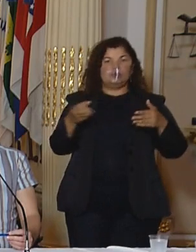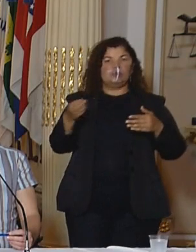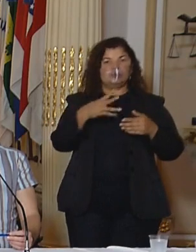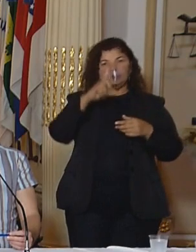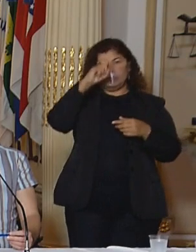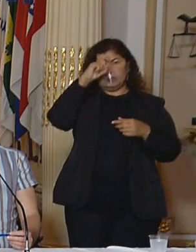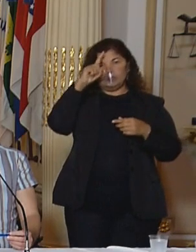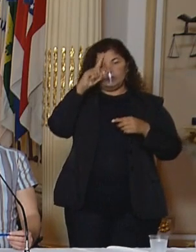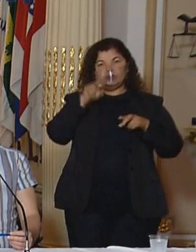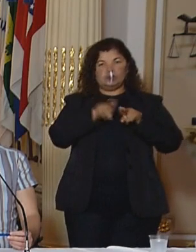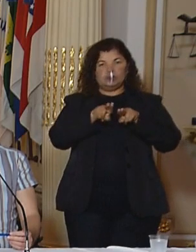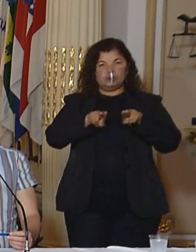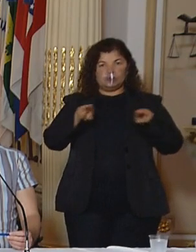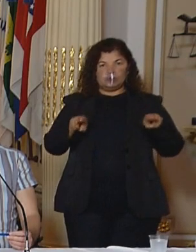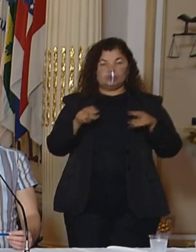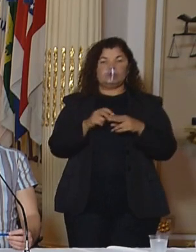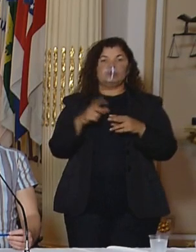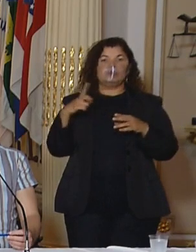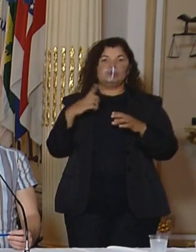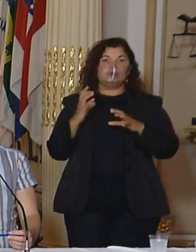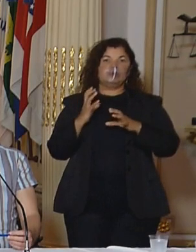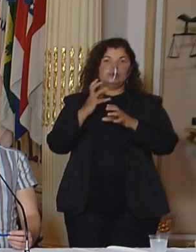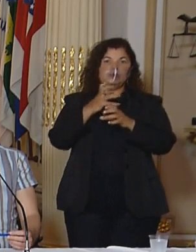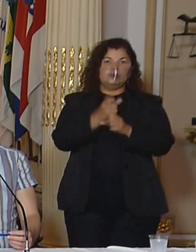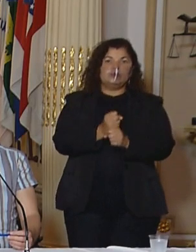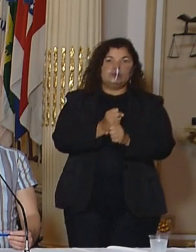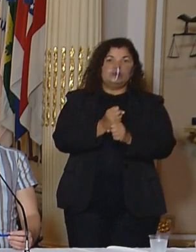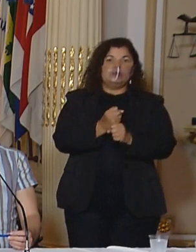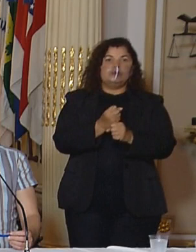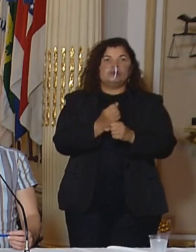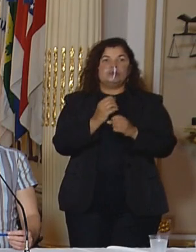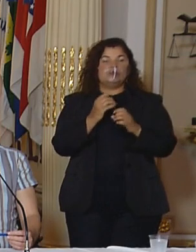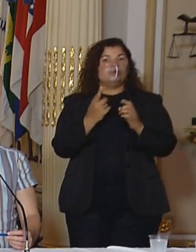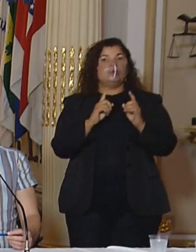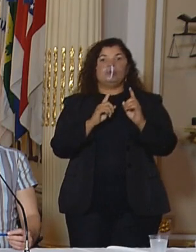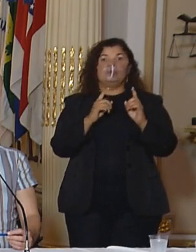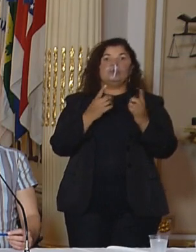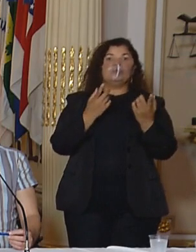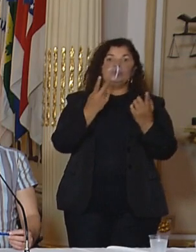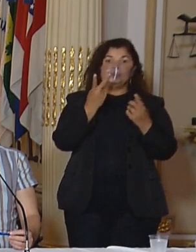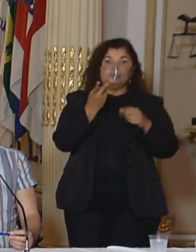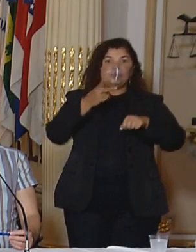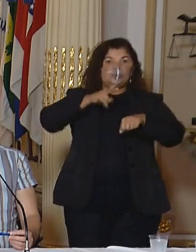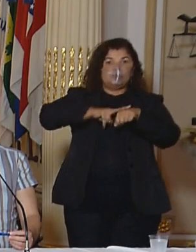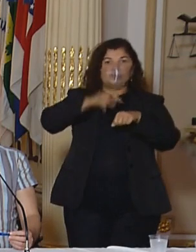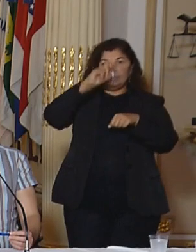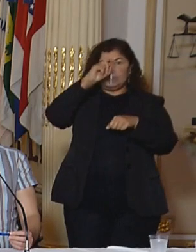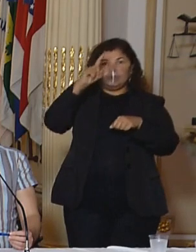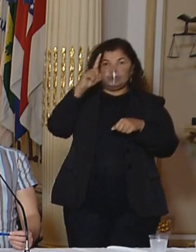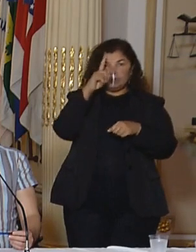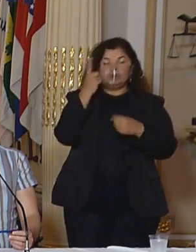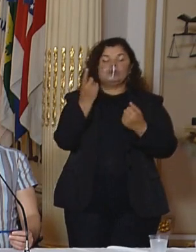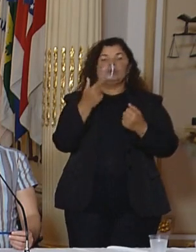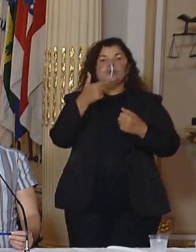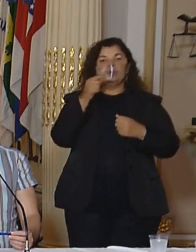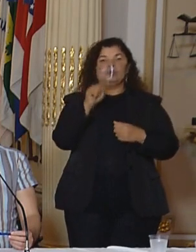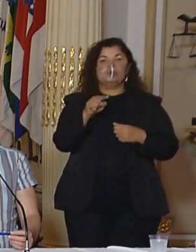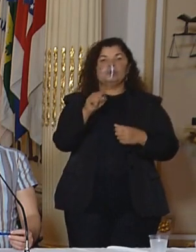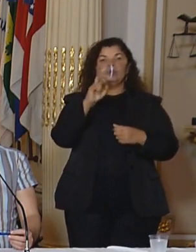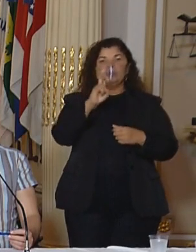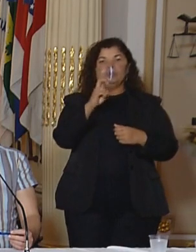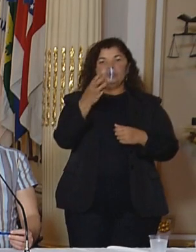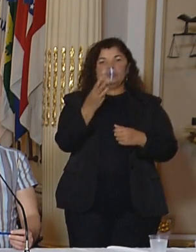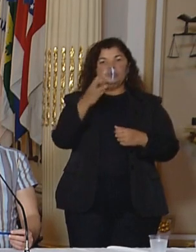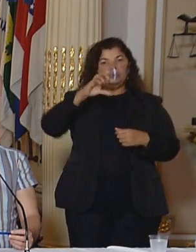Então, já são até hoje, apenas de média e alta complexidade, 1.539 leitos abertos